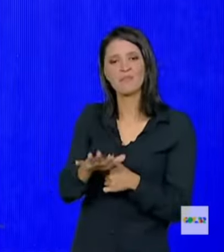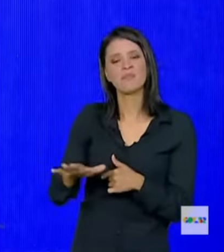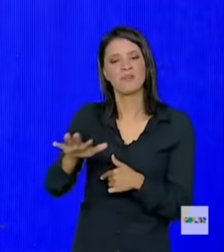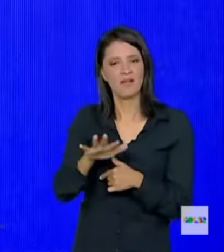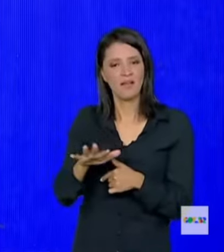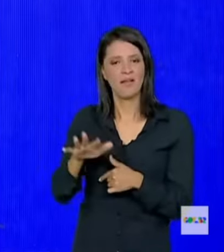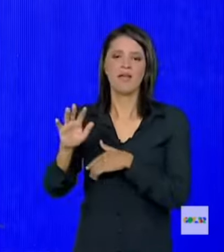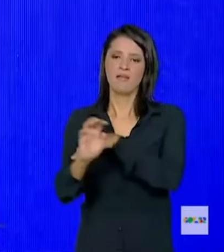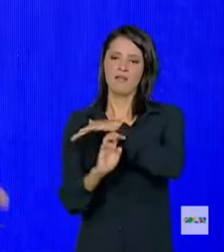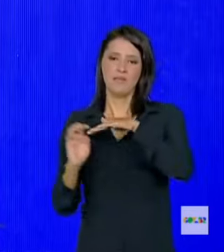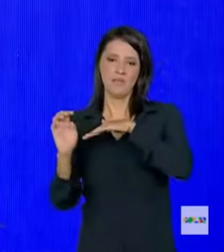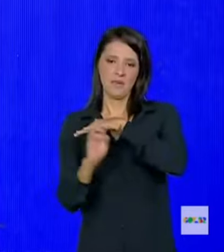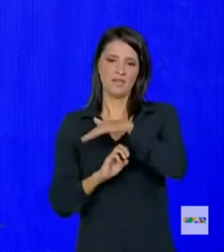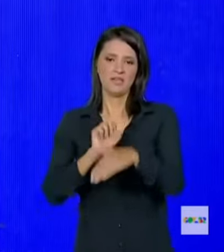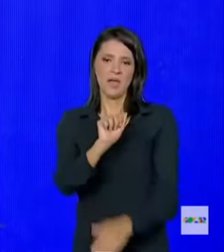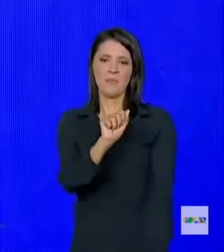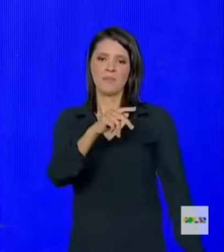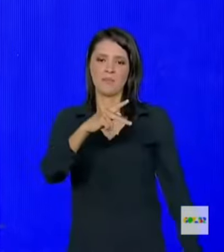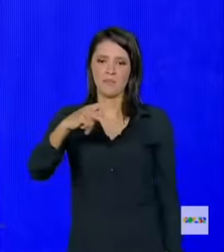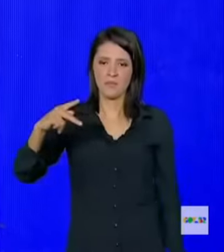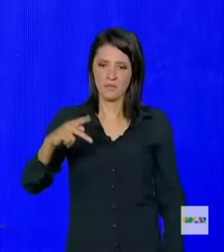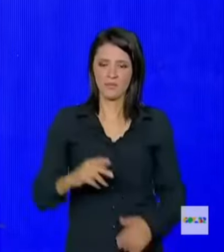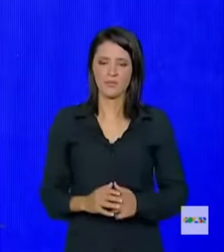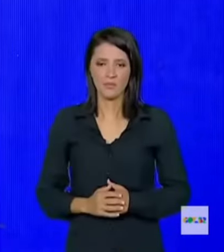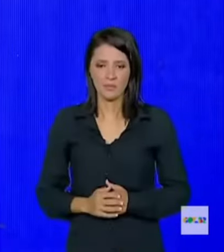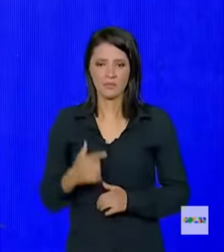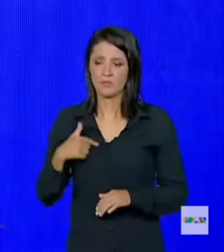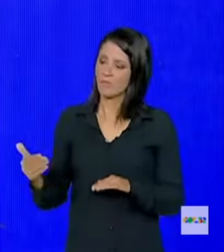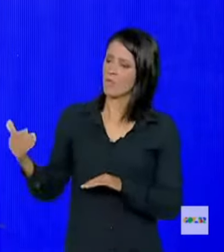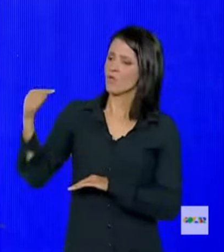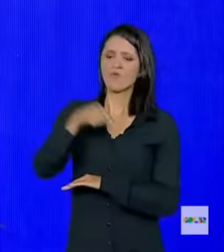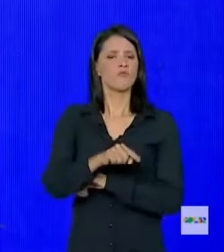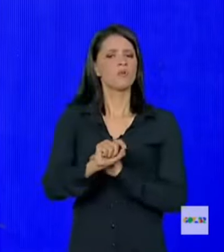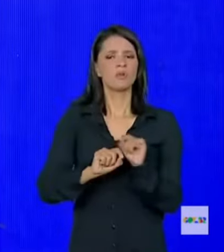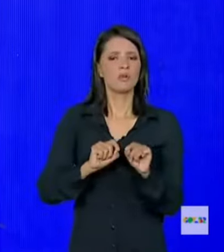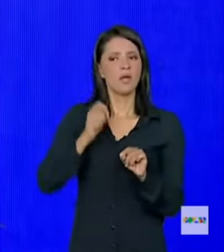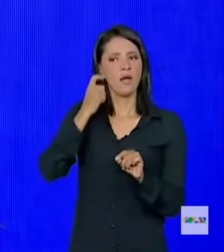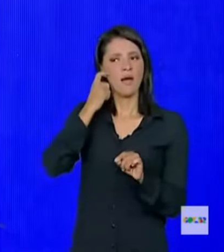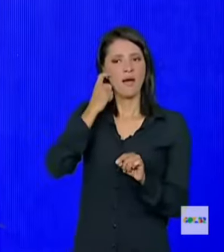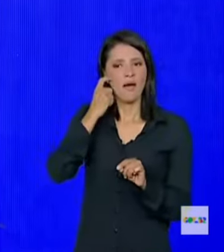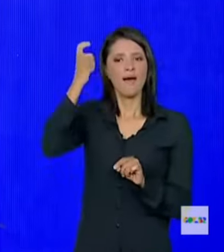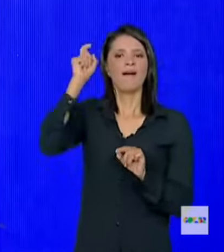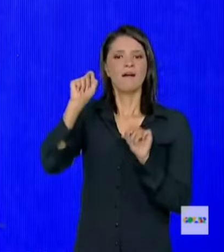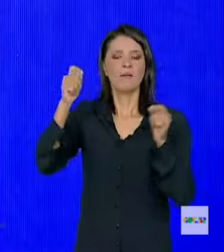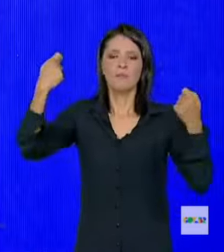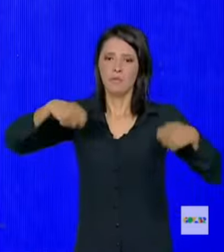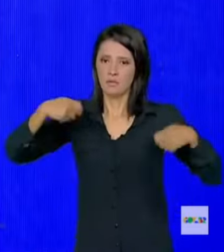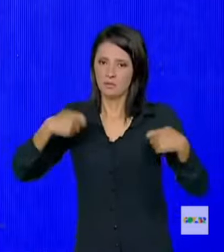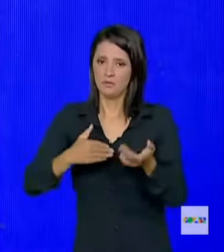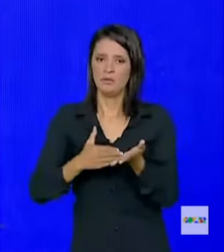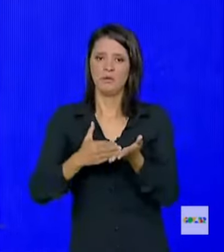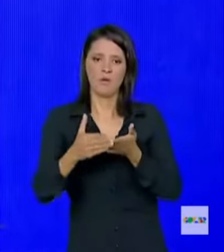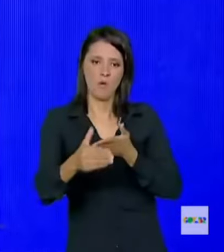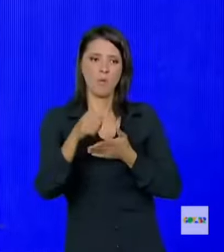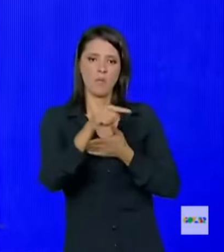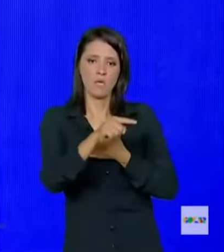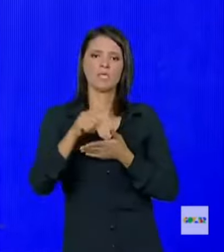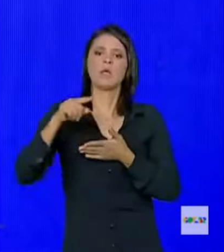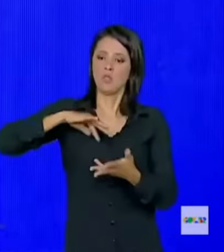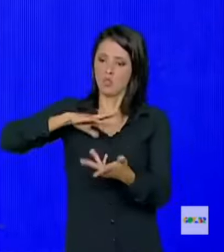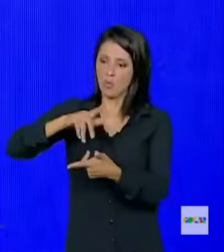em empresas de aplicativos. E eu vim para cá com essa ideia de que era preciso a gente começar a construir uma discussão